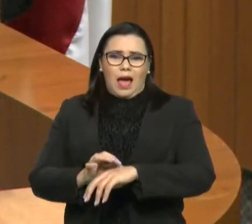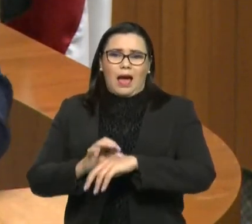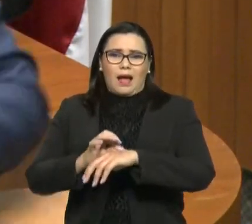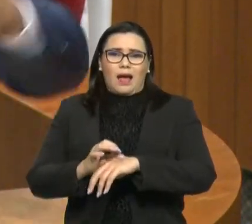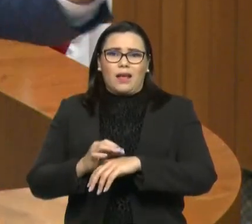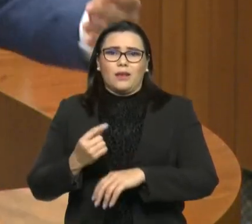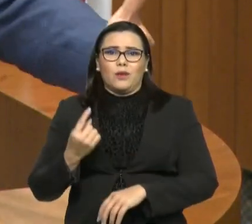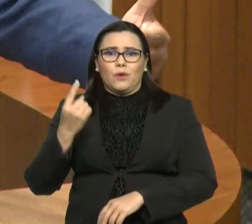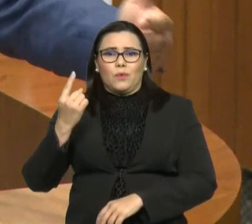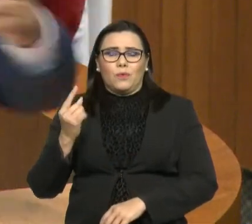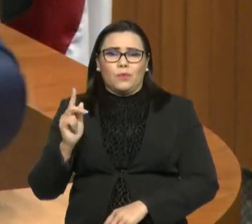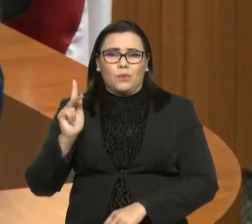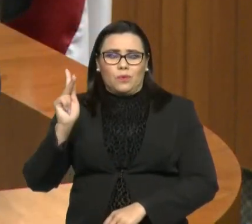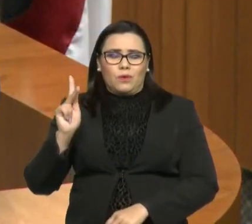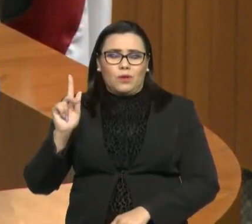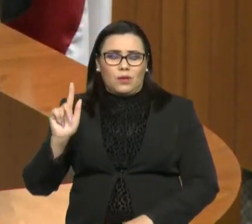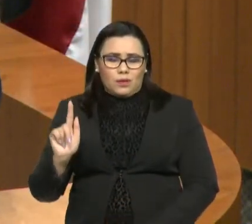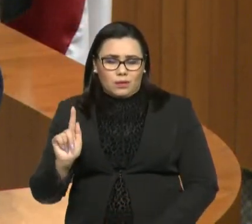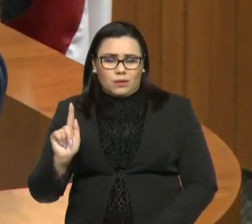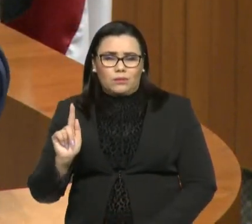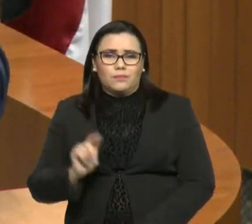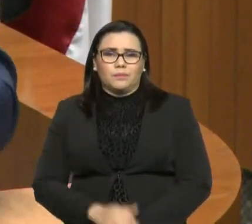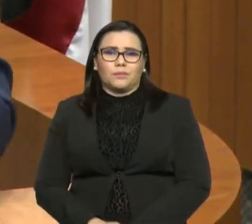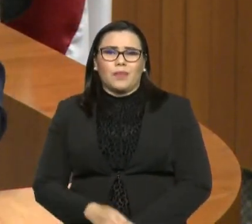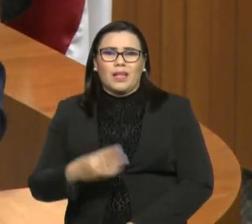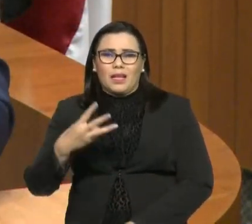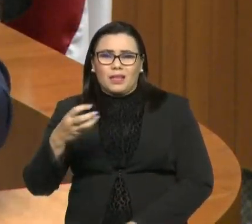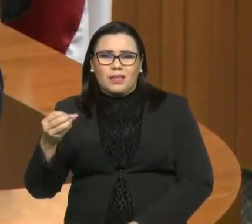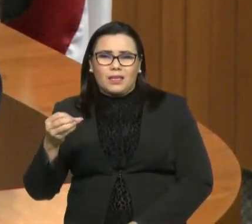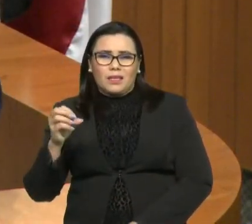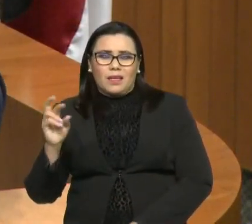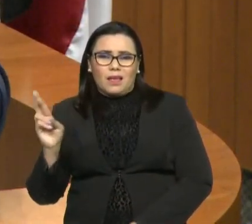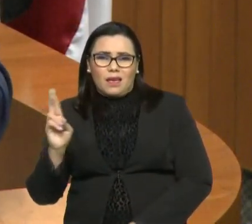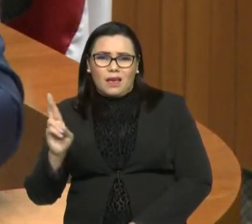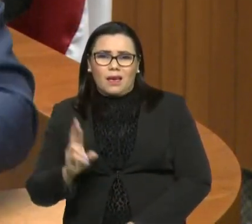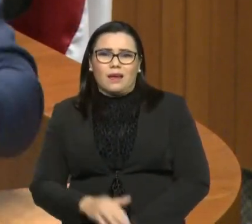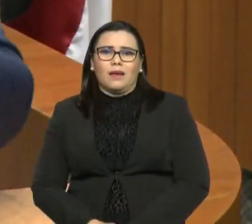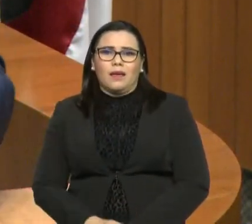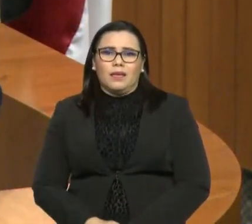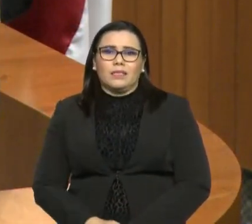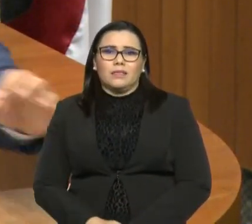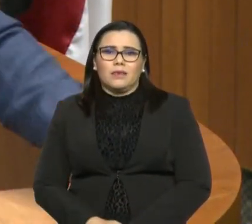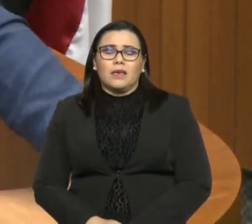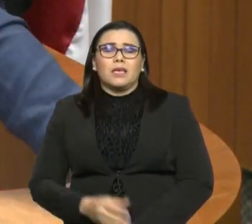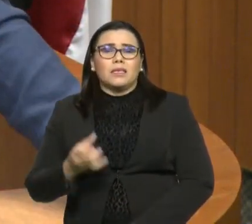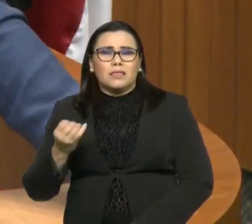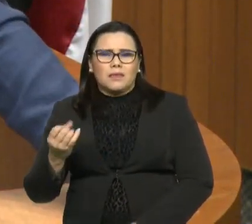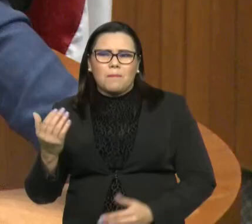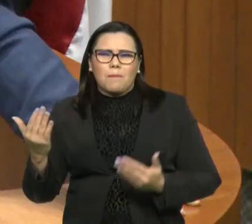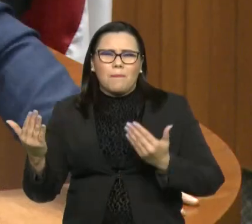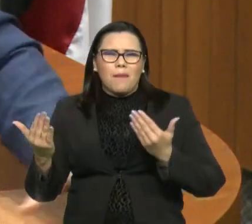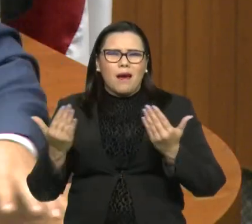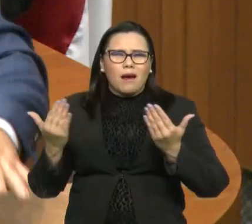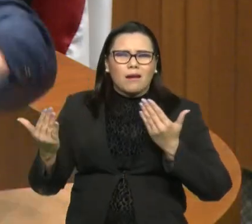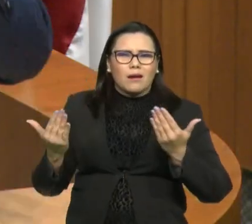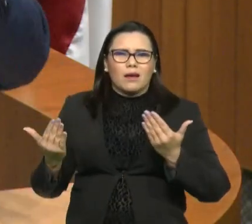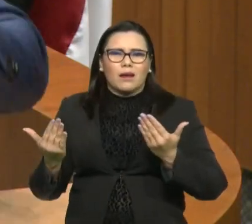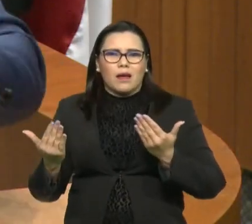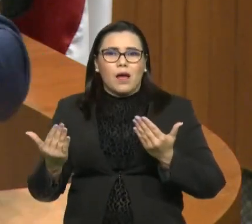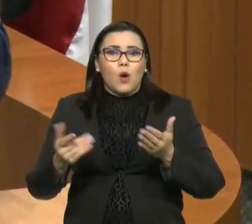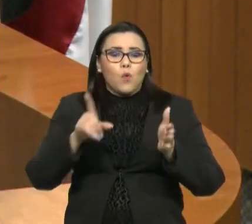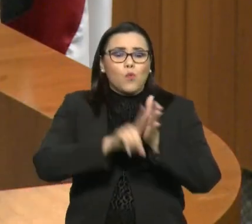R$38, R$40, porque os preços elevaram. Isso causa um prejuízo enorme. Nós não podemos deixar de considerar